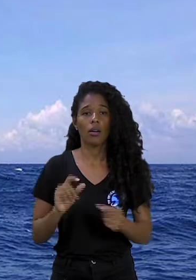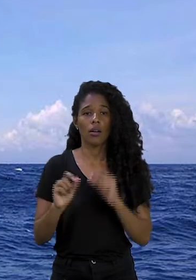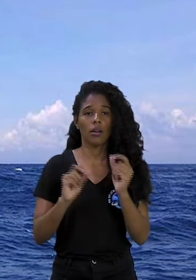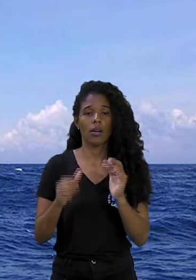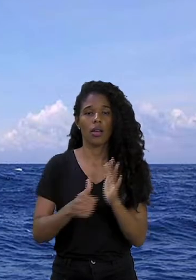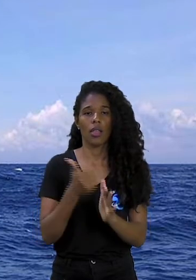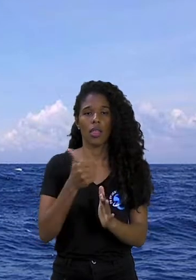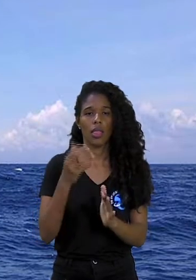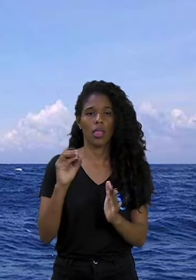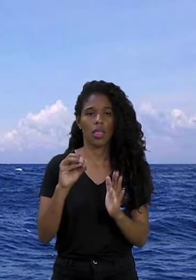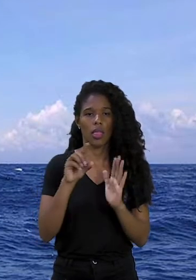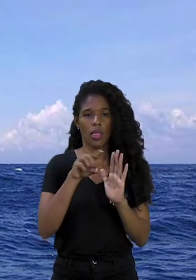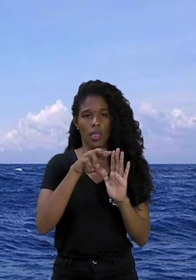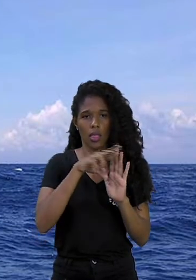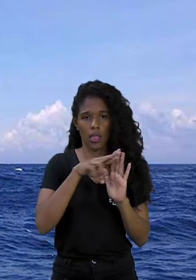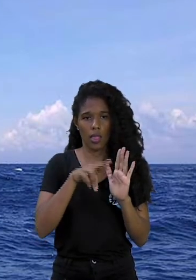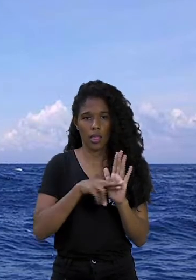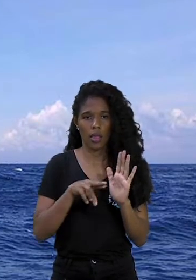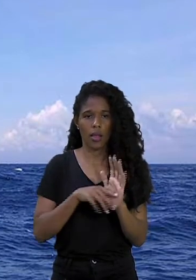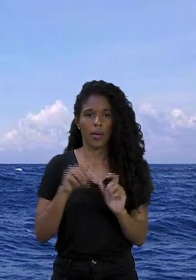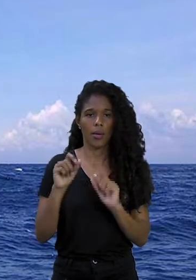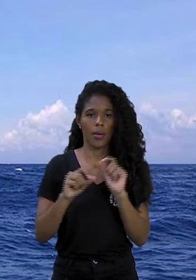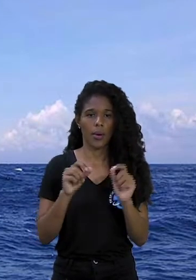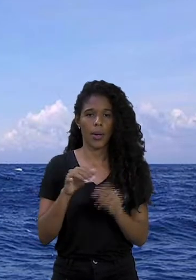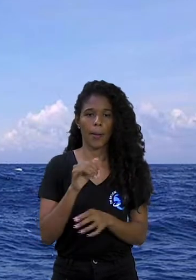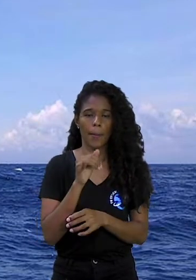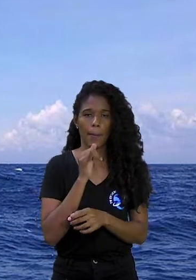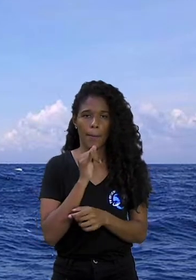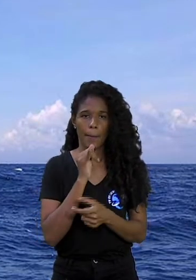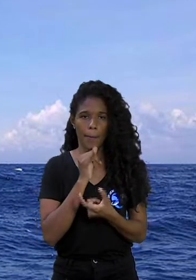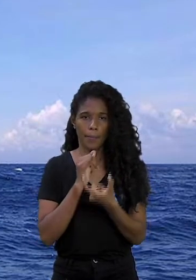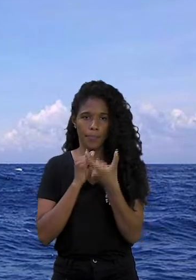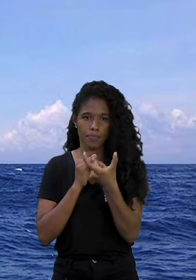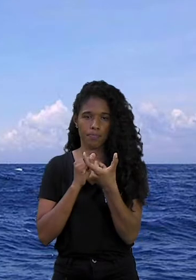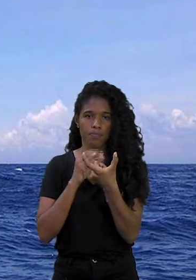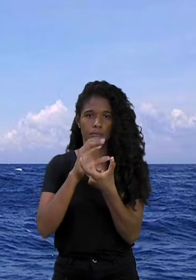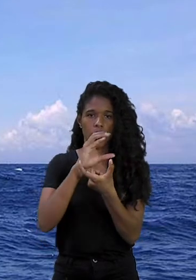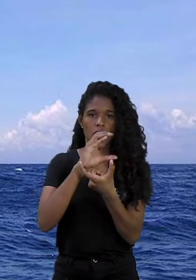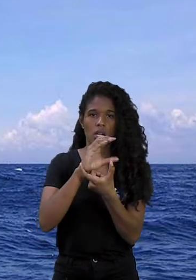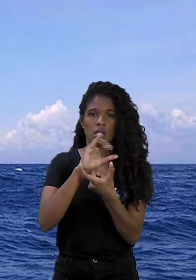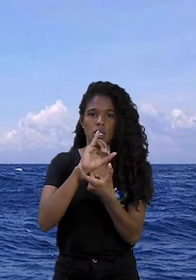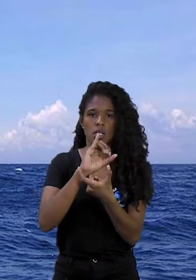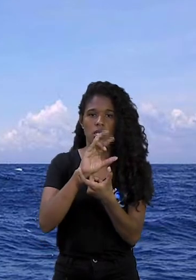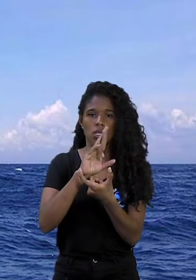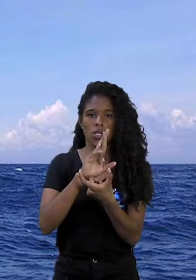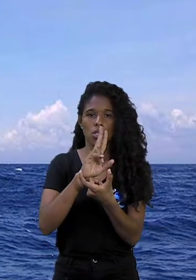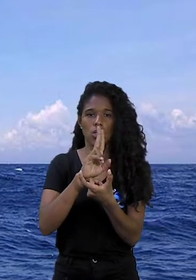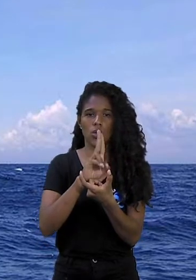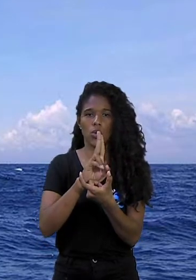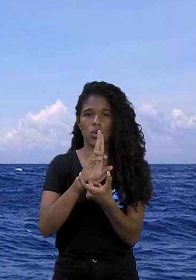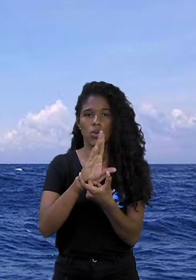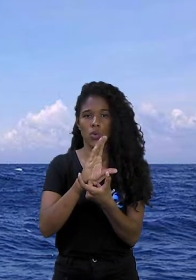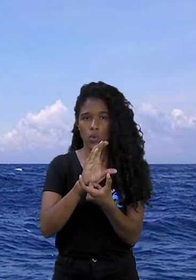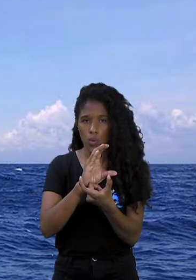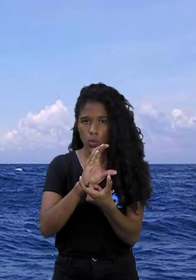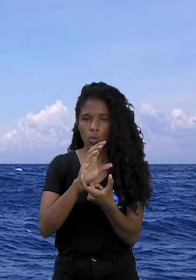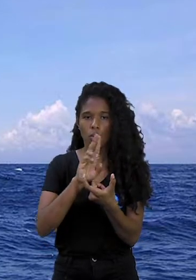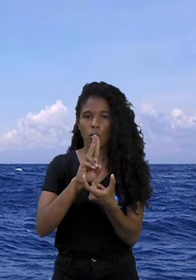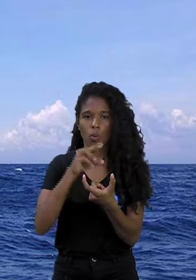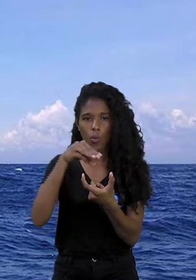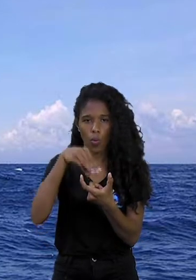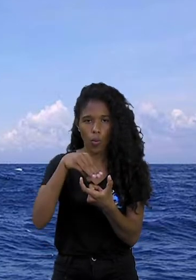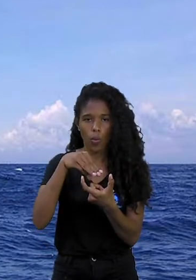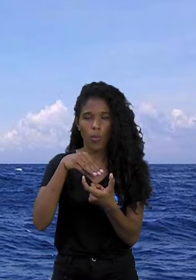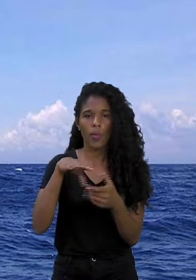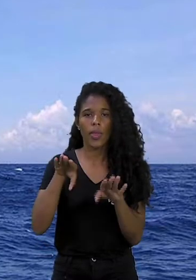M e N e vogal. Então, aqui quando aparecer circum e pan, vocês vão usar sempre que aparecer,